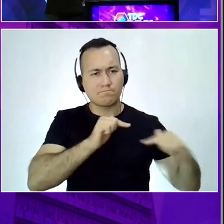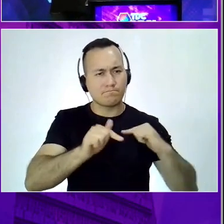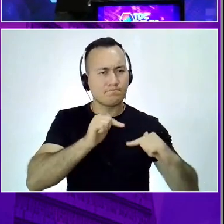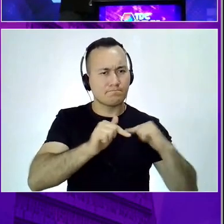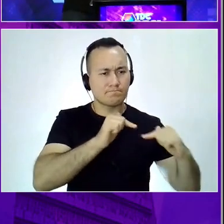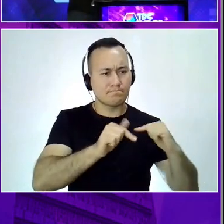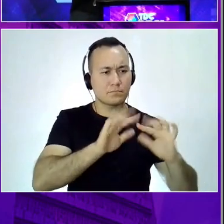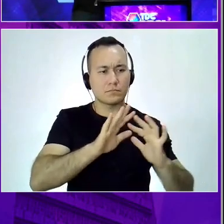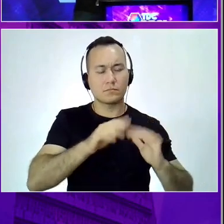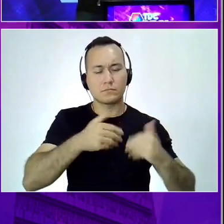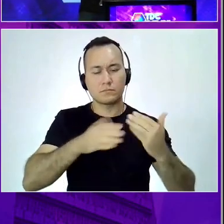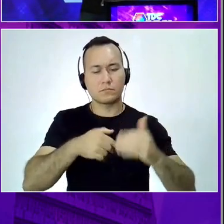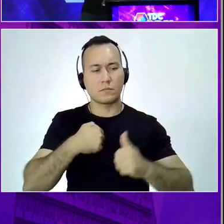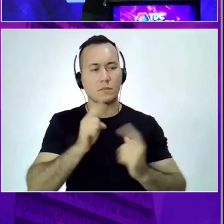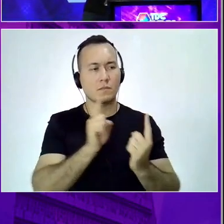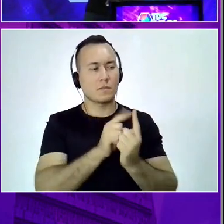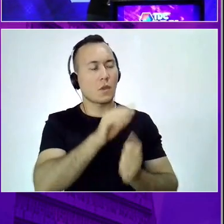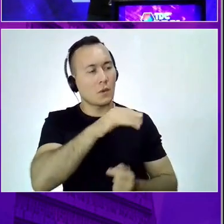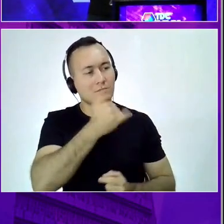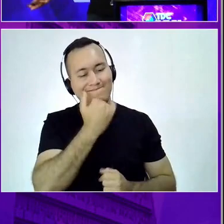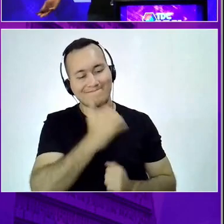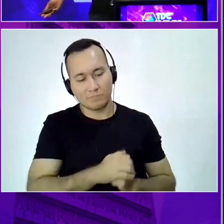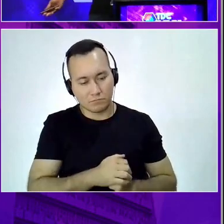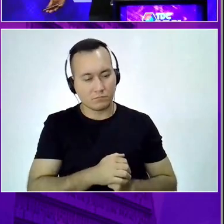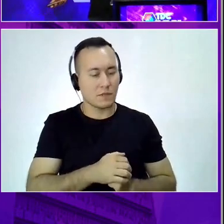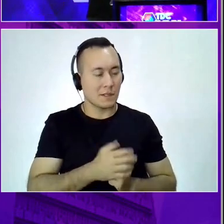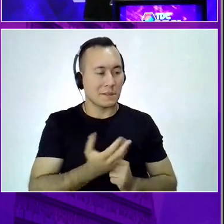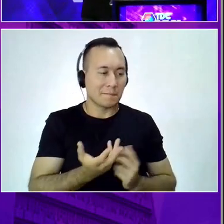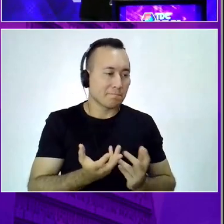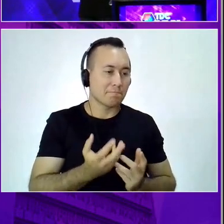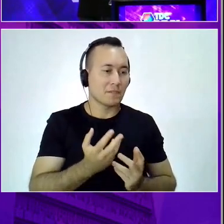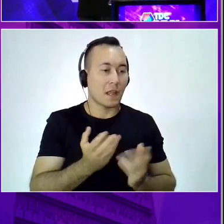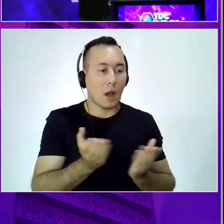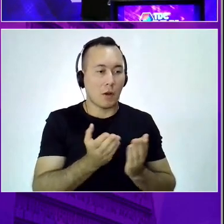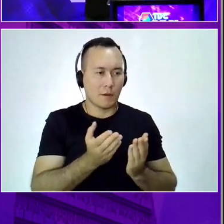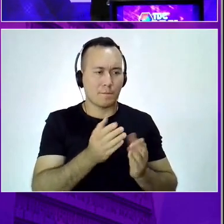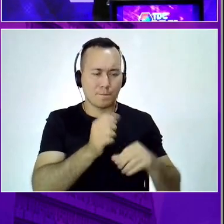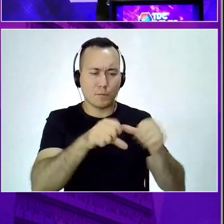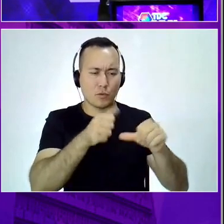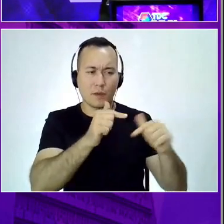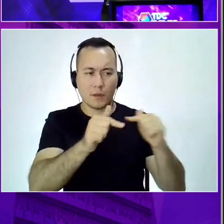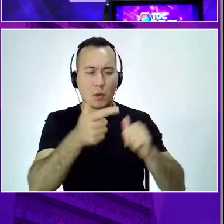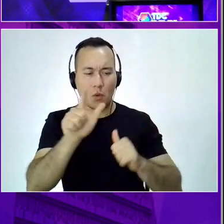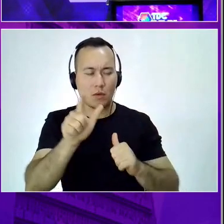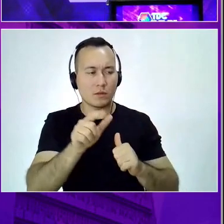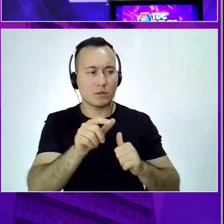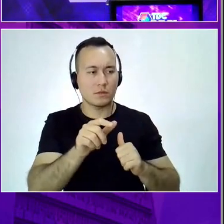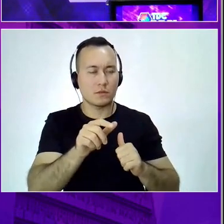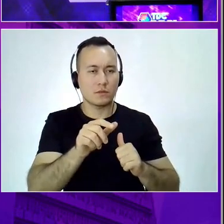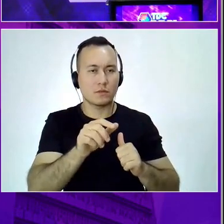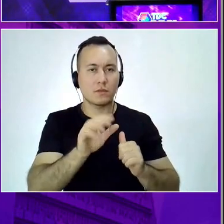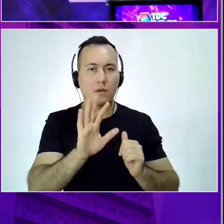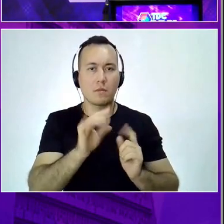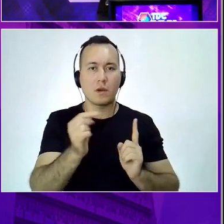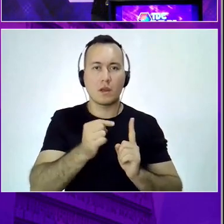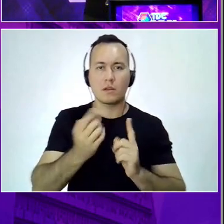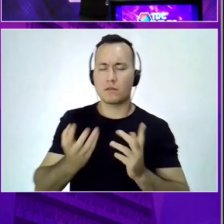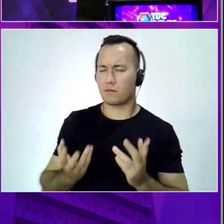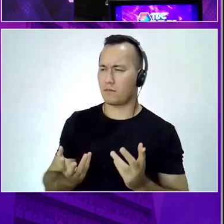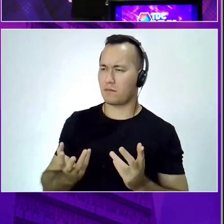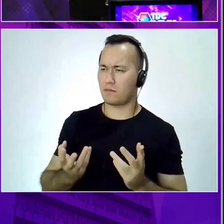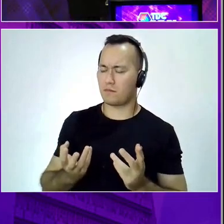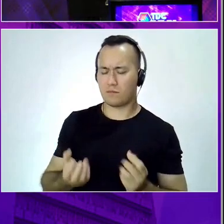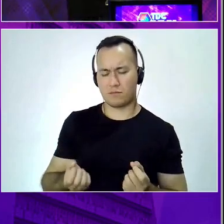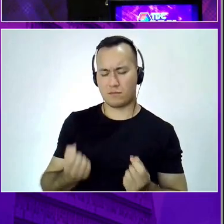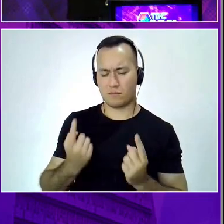que é mais importante. E aí, tipo, pô, não era tão importante. Aí você acaba meio que, se isso era tão importante e agora já tem outra coisa que é